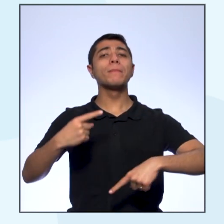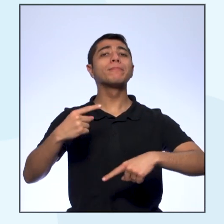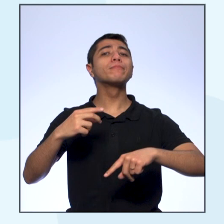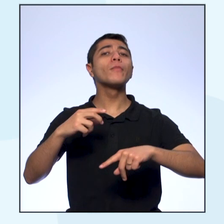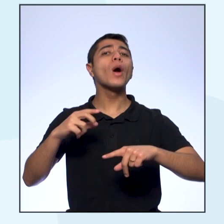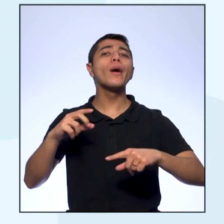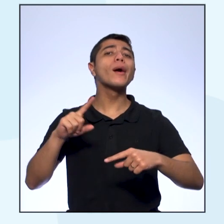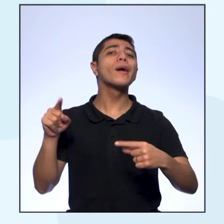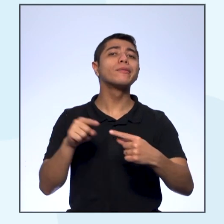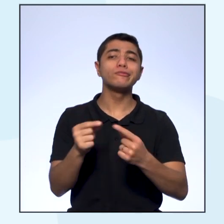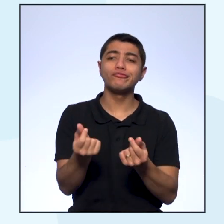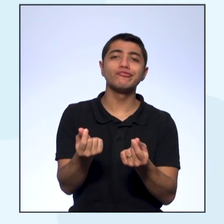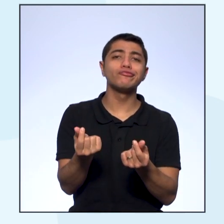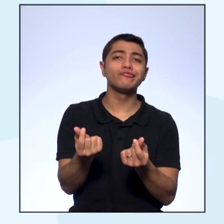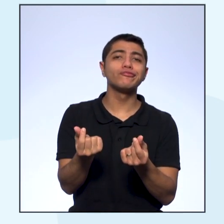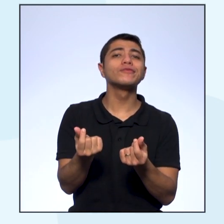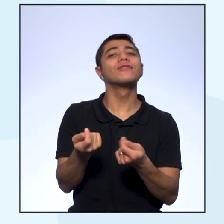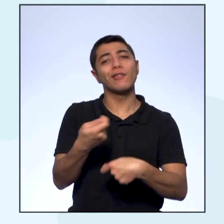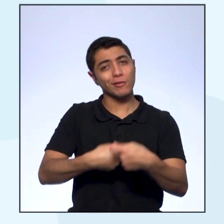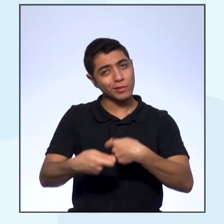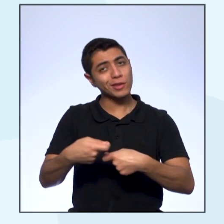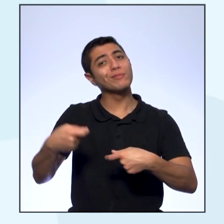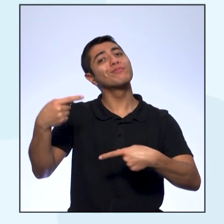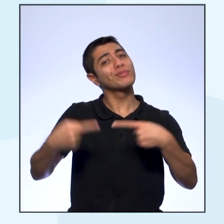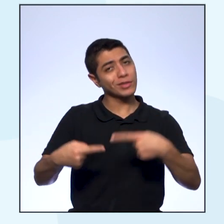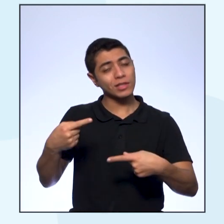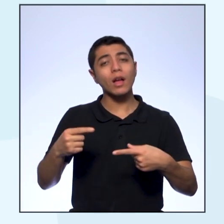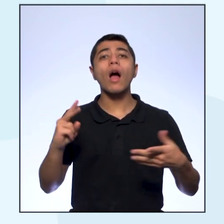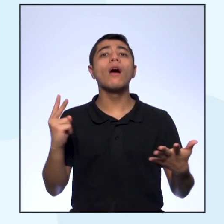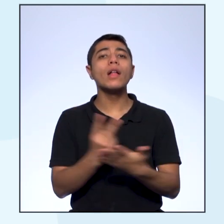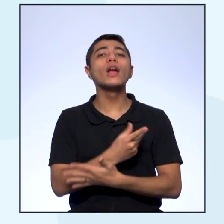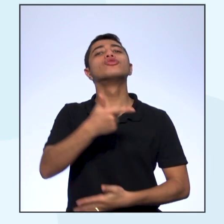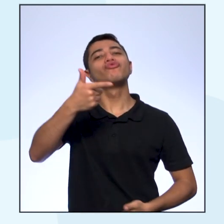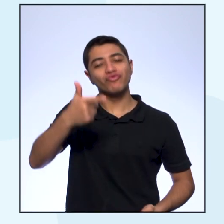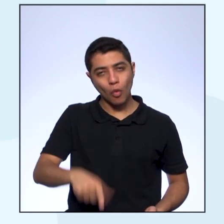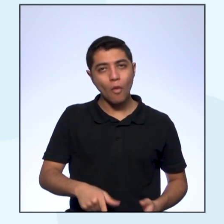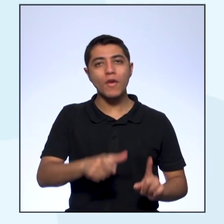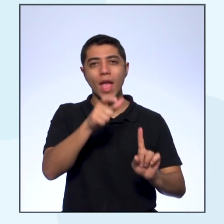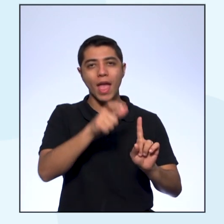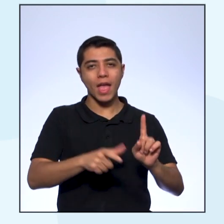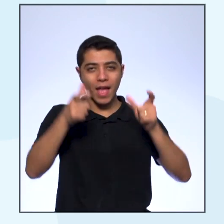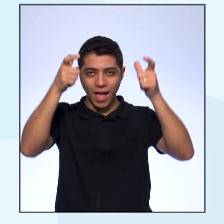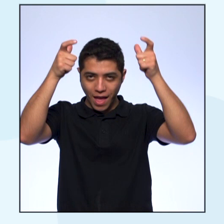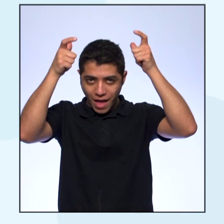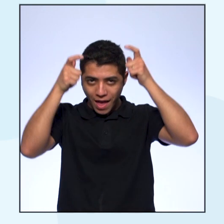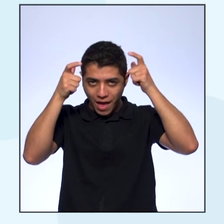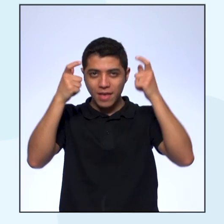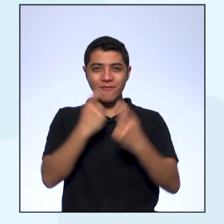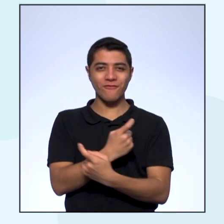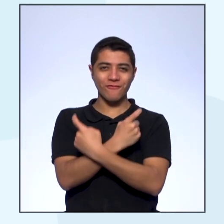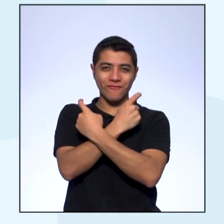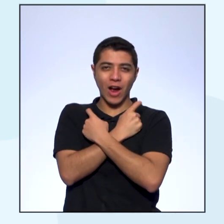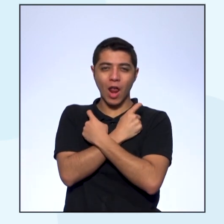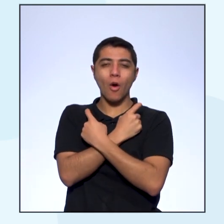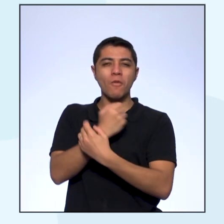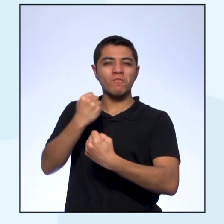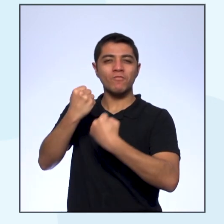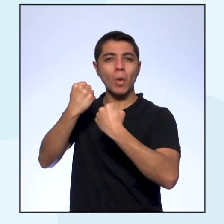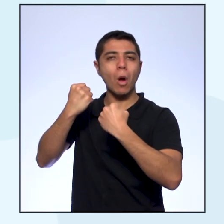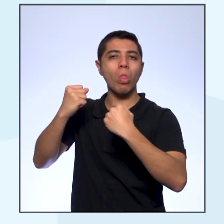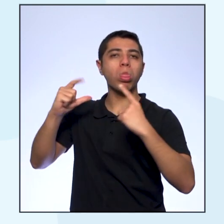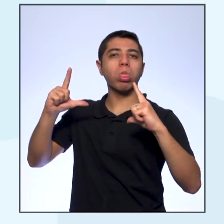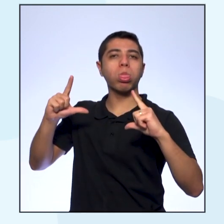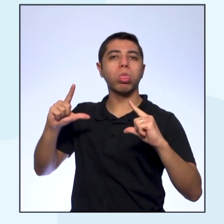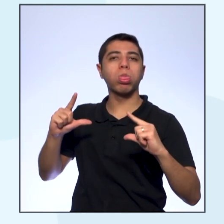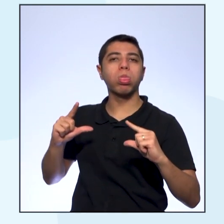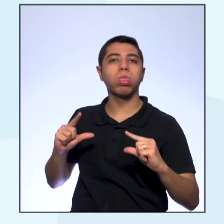internas ali, políticas e econômicas, que mais uma vez se enfraquece o poder do faraó e o terreno fica fértil, fica